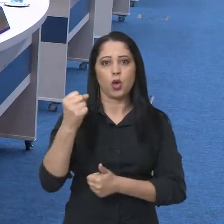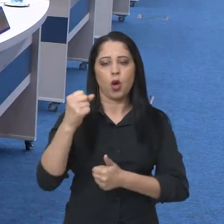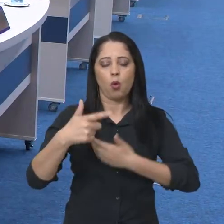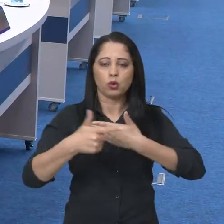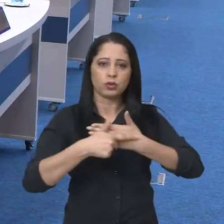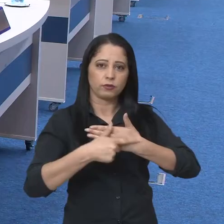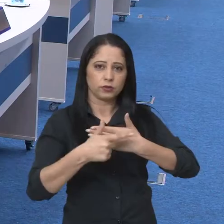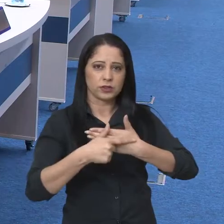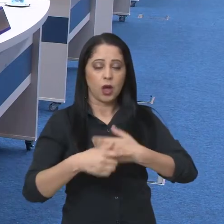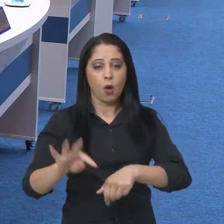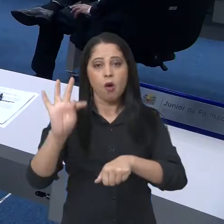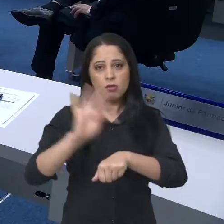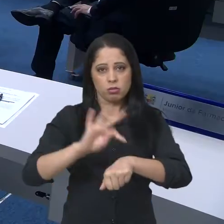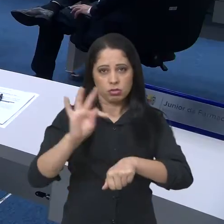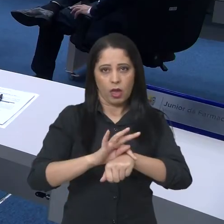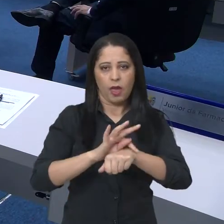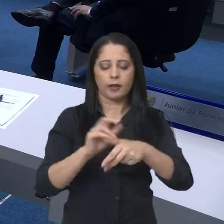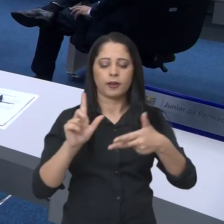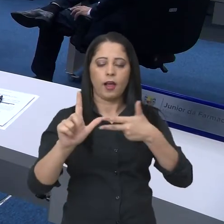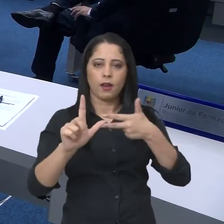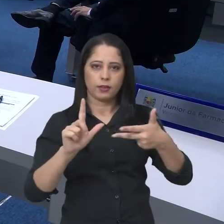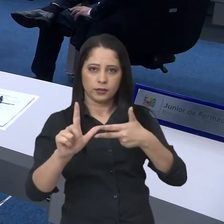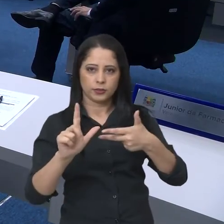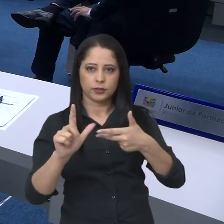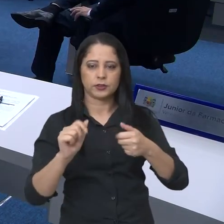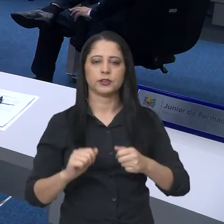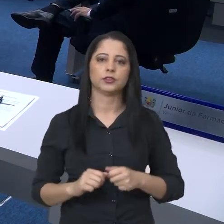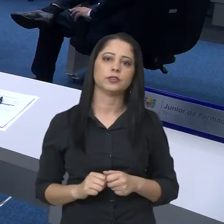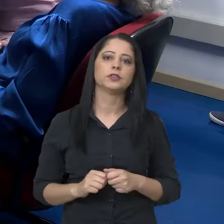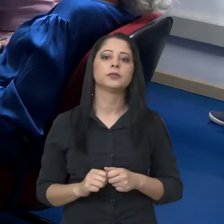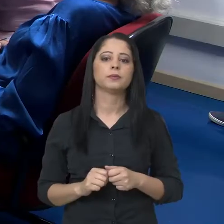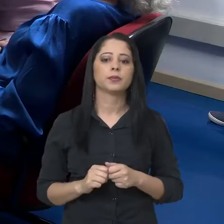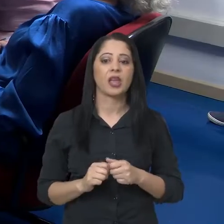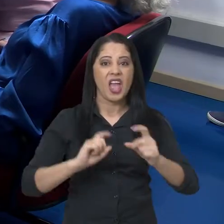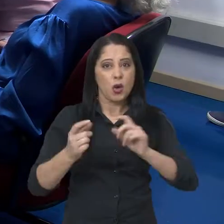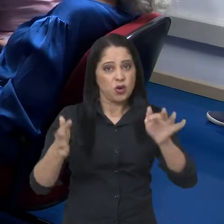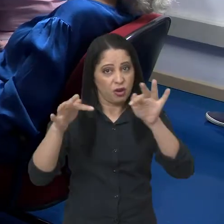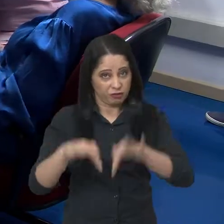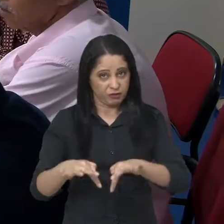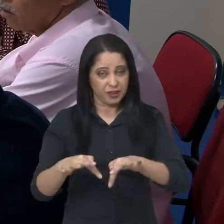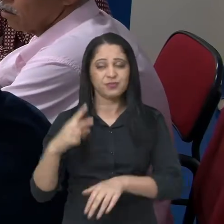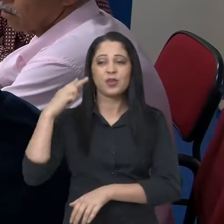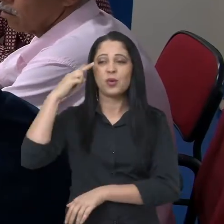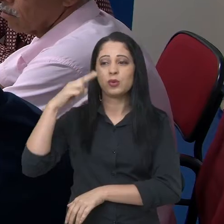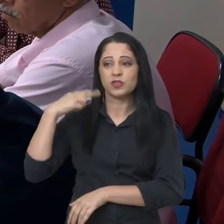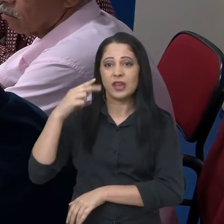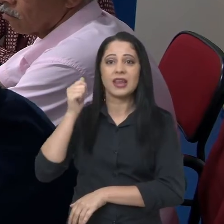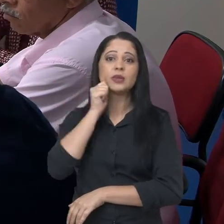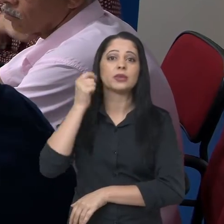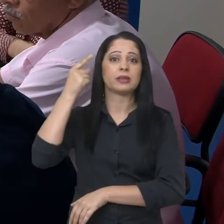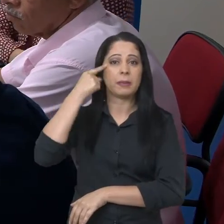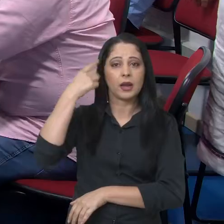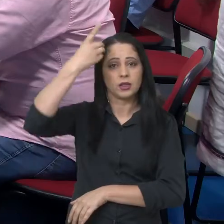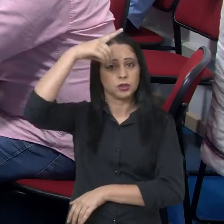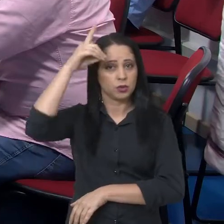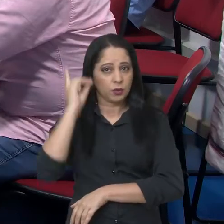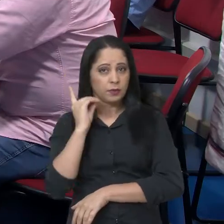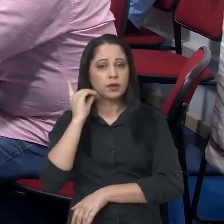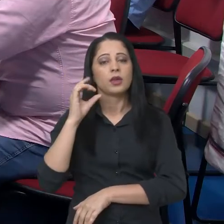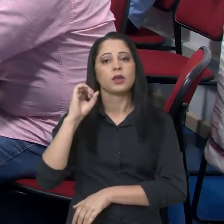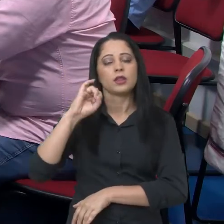jornalista e técnico legislativo para adequação a necessidade do órgão ao término da sessão os vereadores Amélia Naomi Dulce